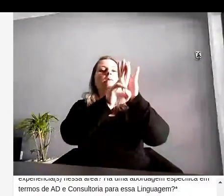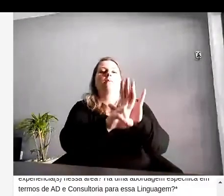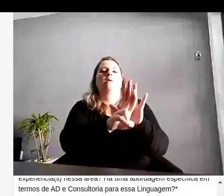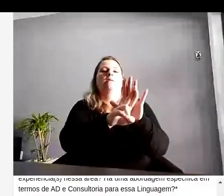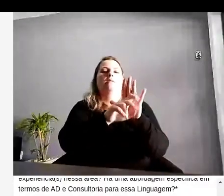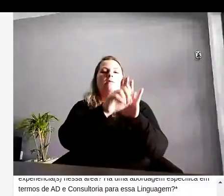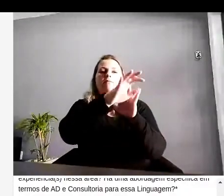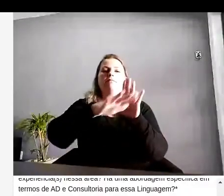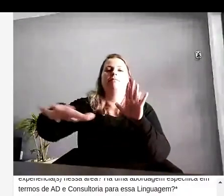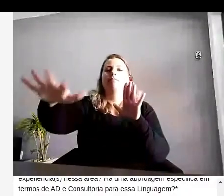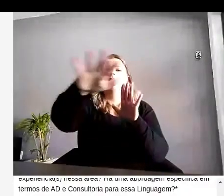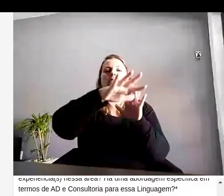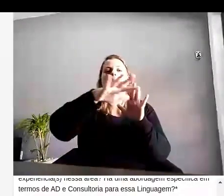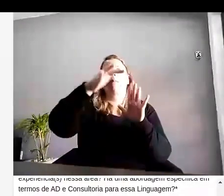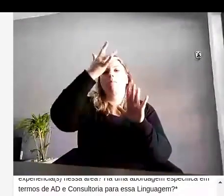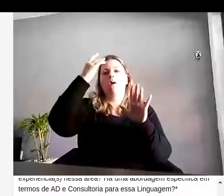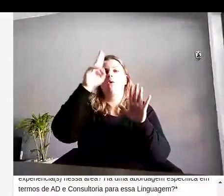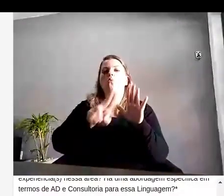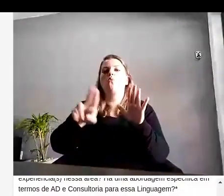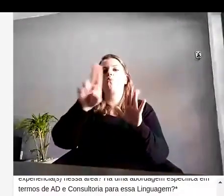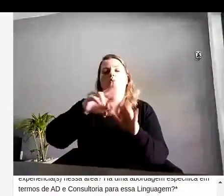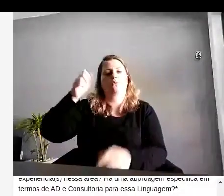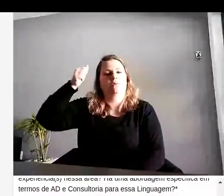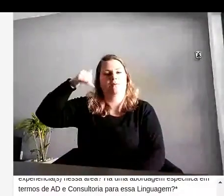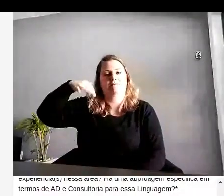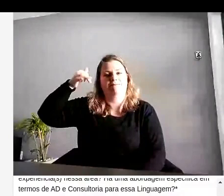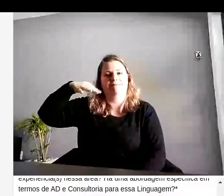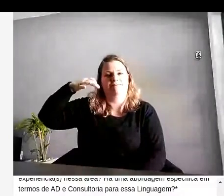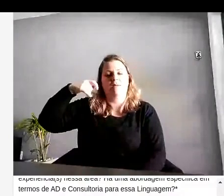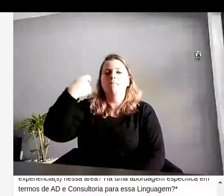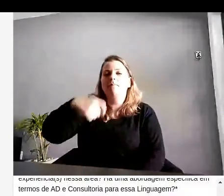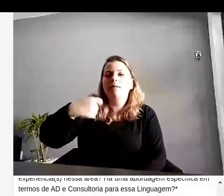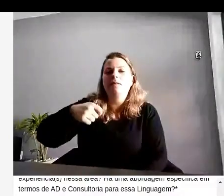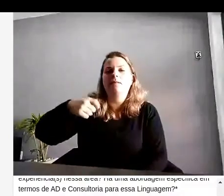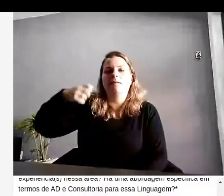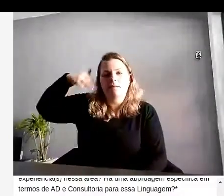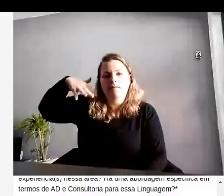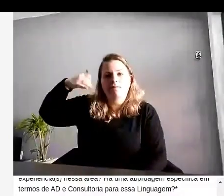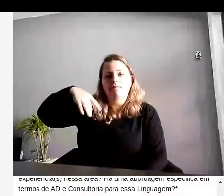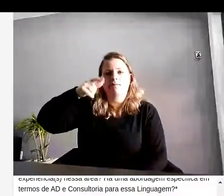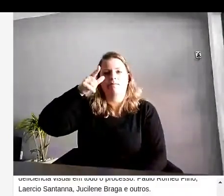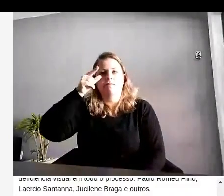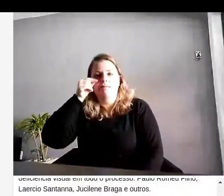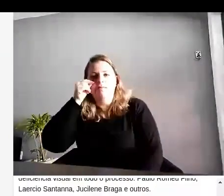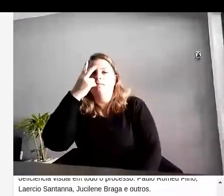usuário de audiodescrição, na sua maioria pessoas cegas ou com baixa visão.